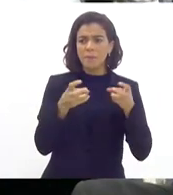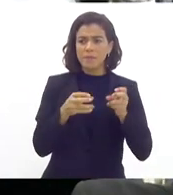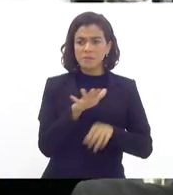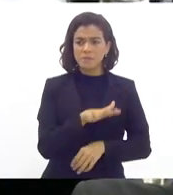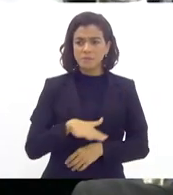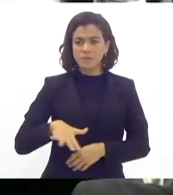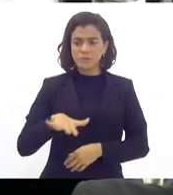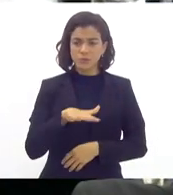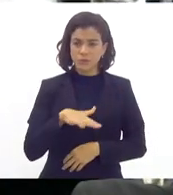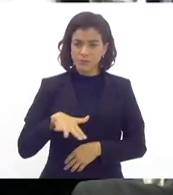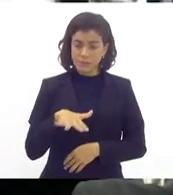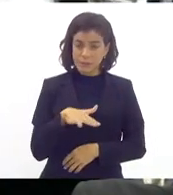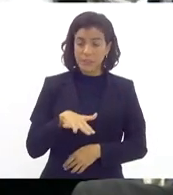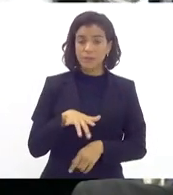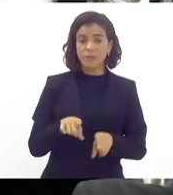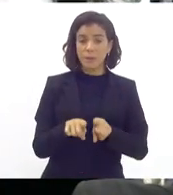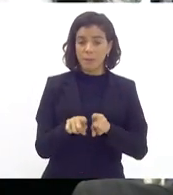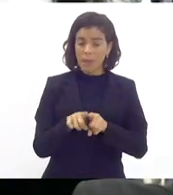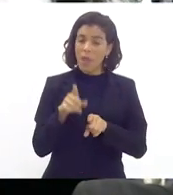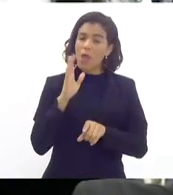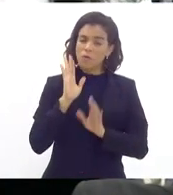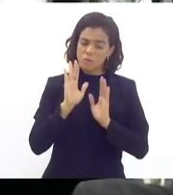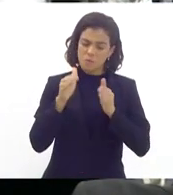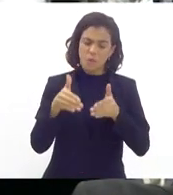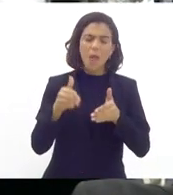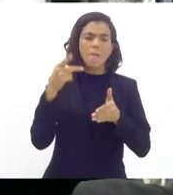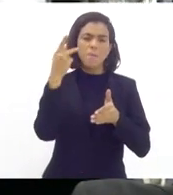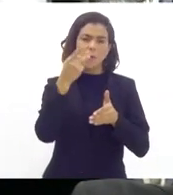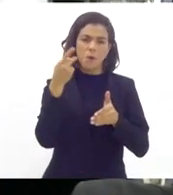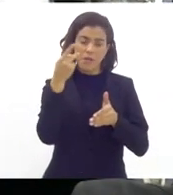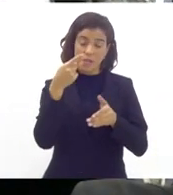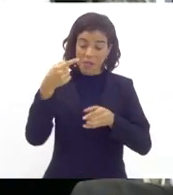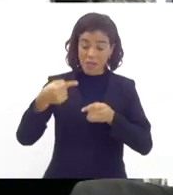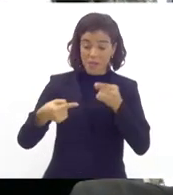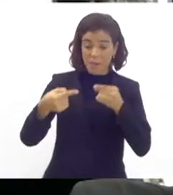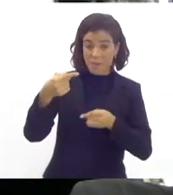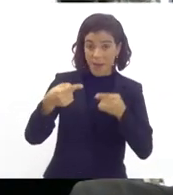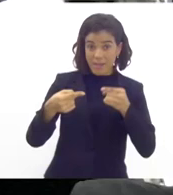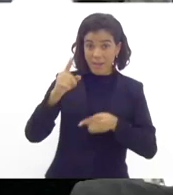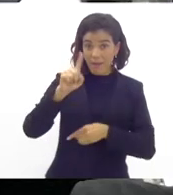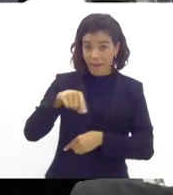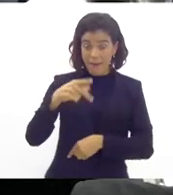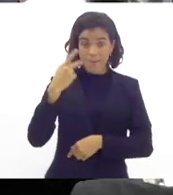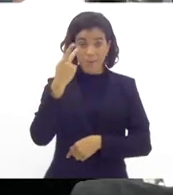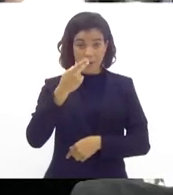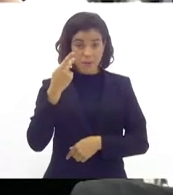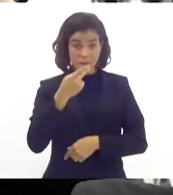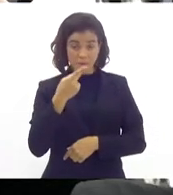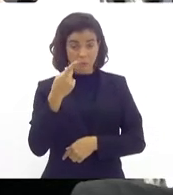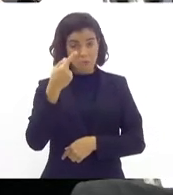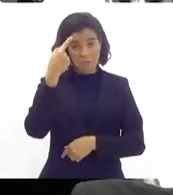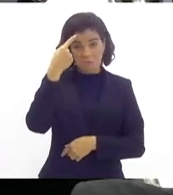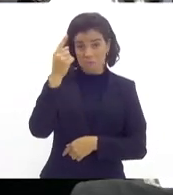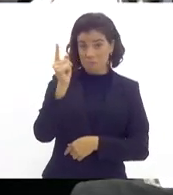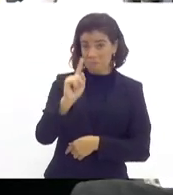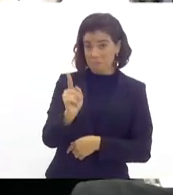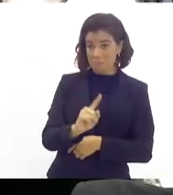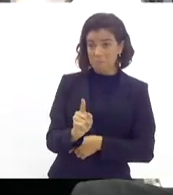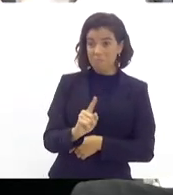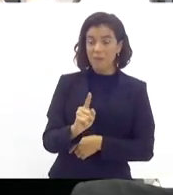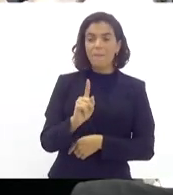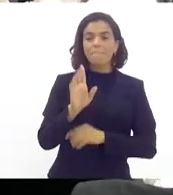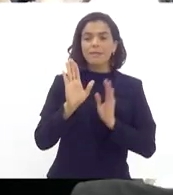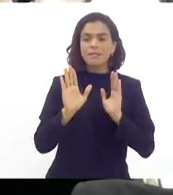essa é uma coisa muito de cunho político, se esse debate entra ou não. Né, mas é uma questão